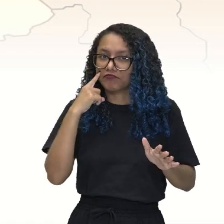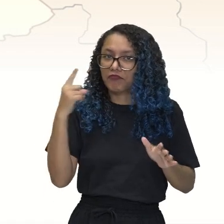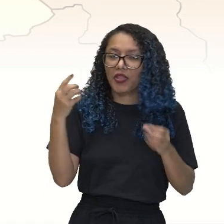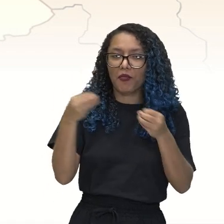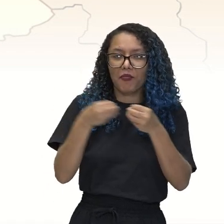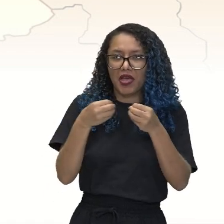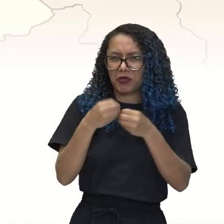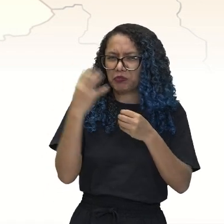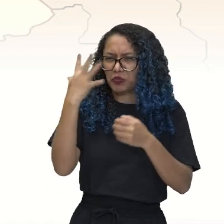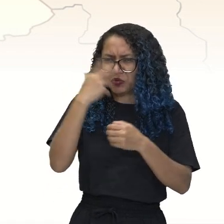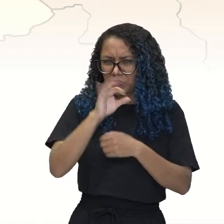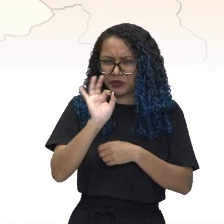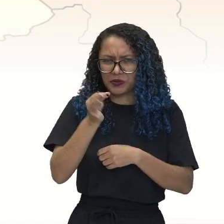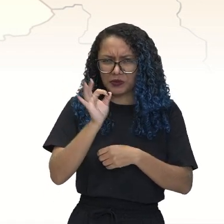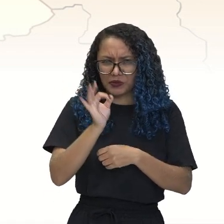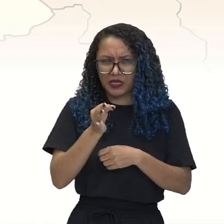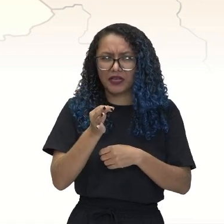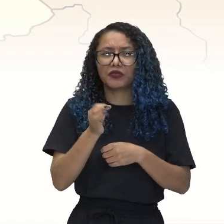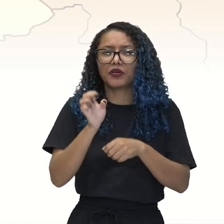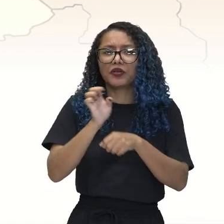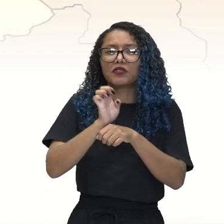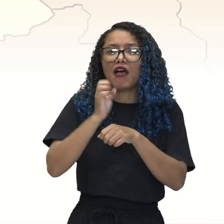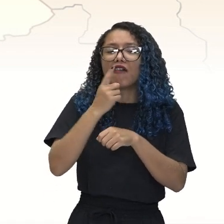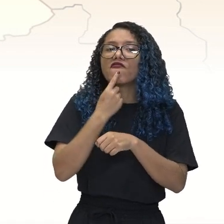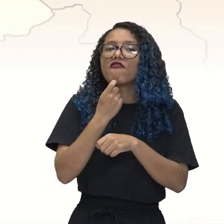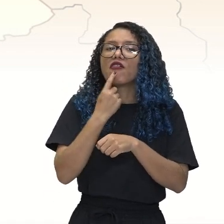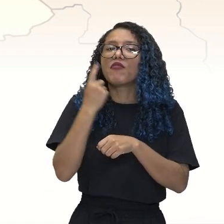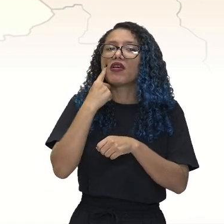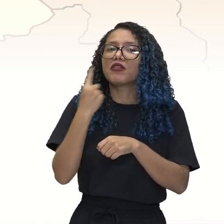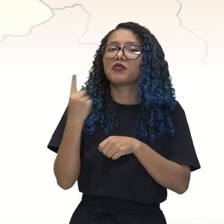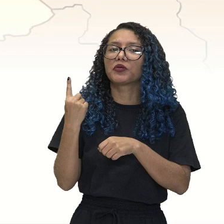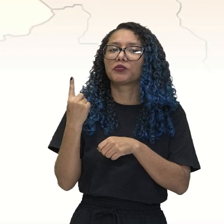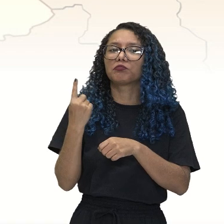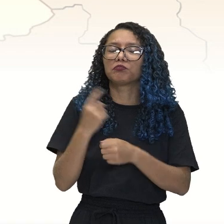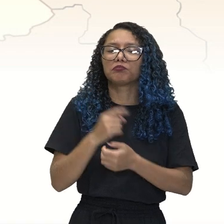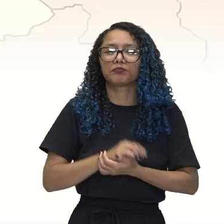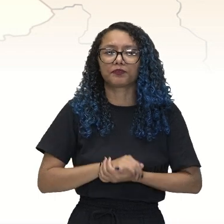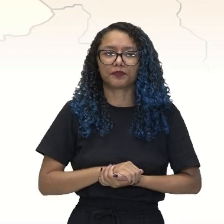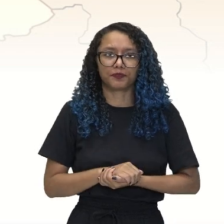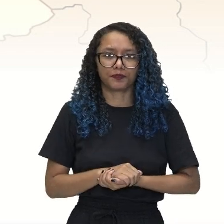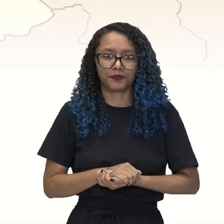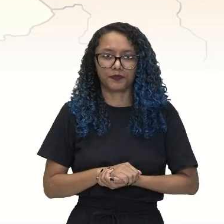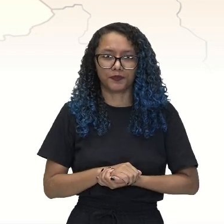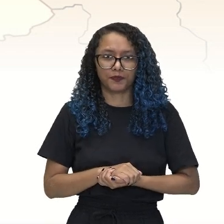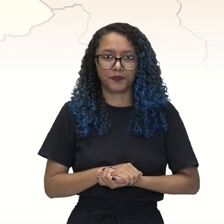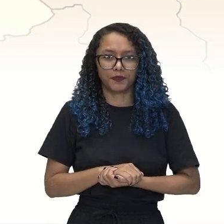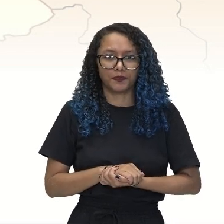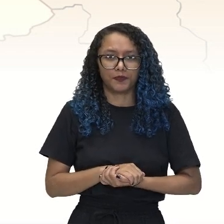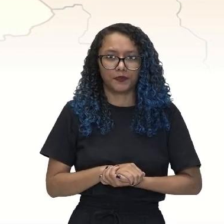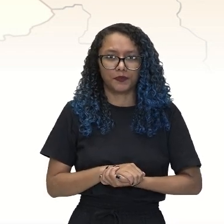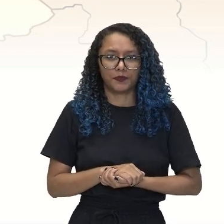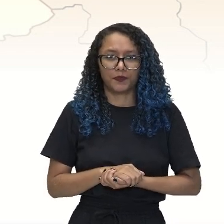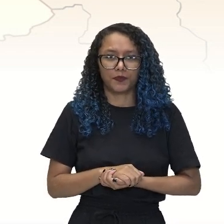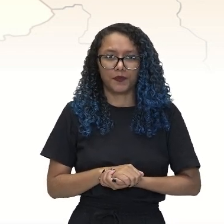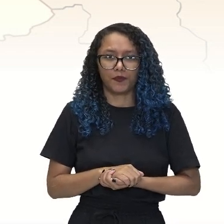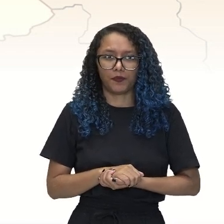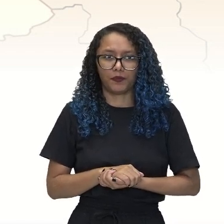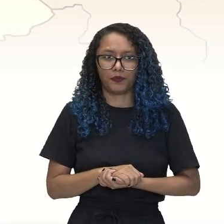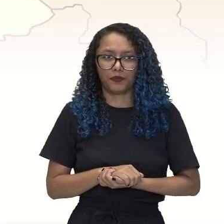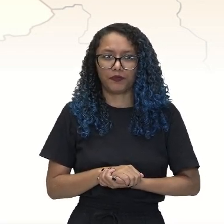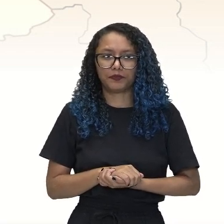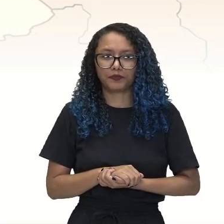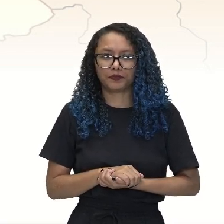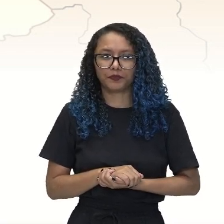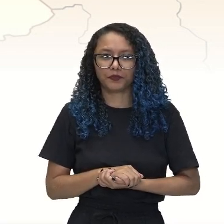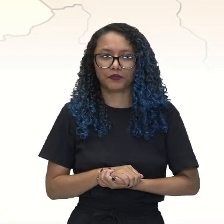né E esse estado em vermelho lá em cima a divisão da Venezuela é como o Brasil também em Estados